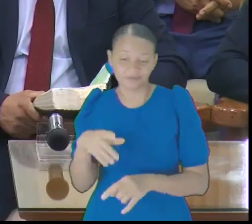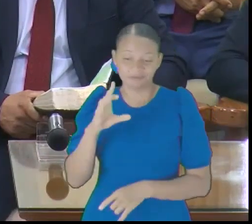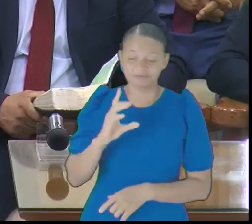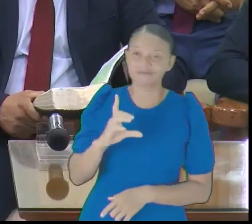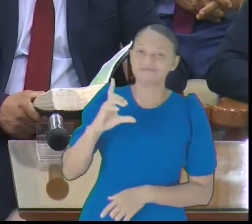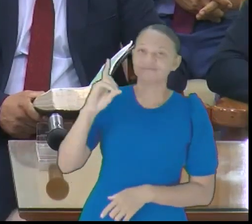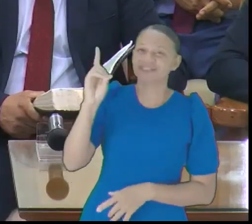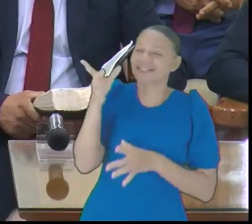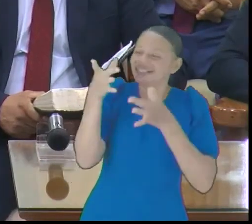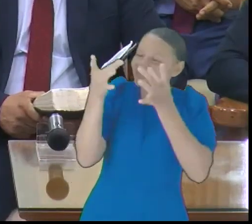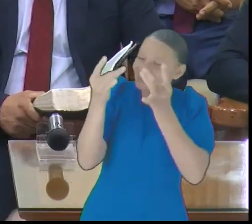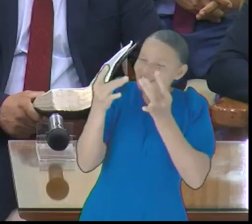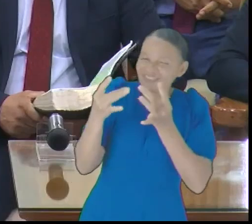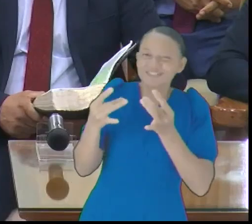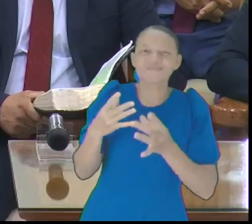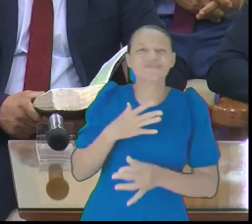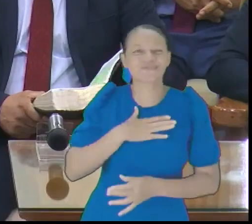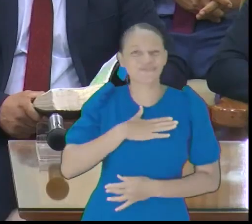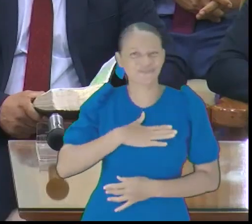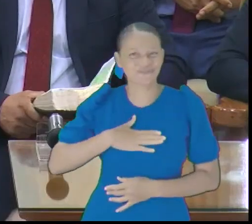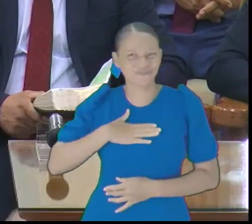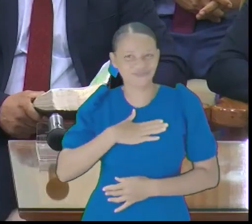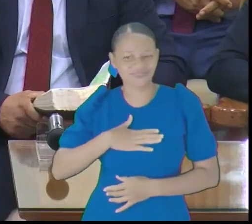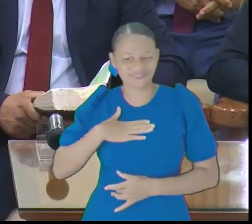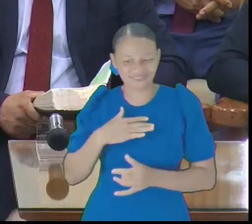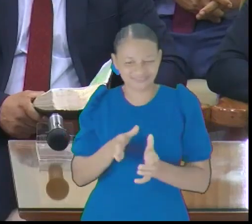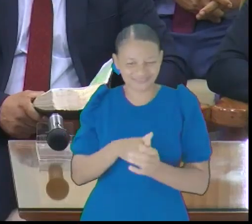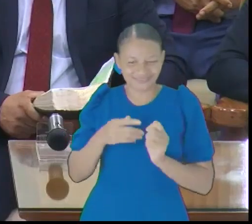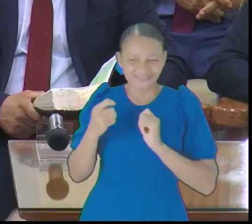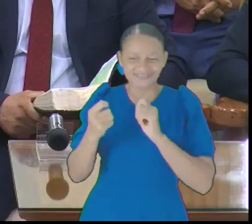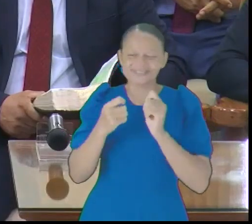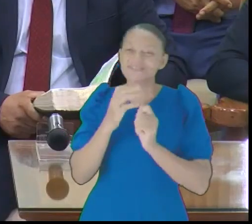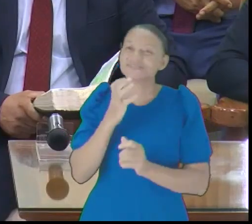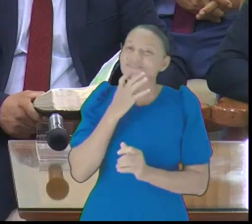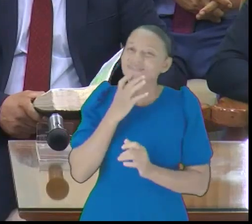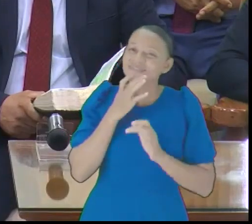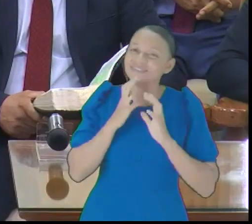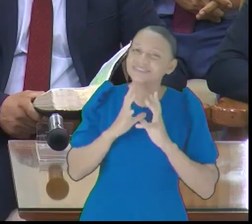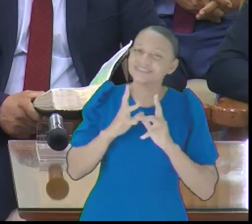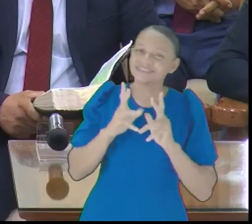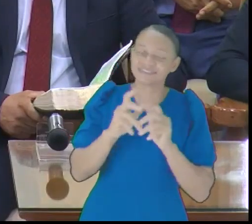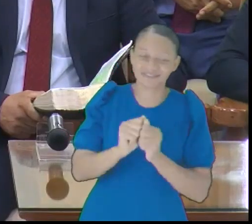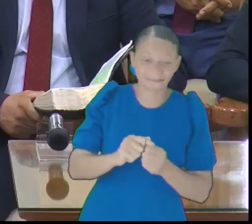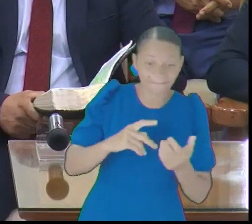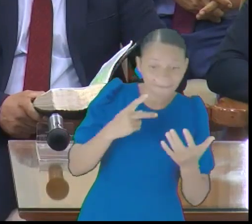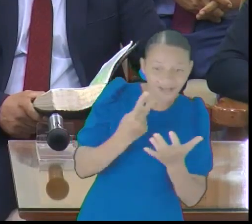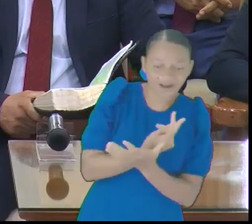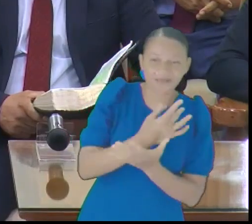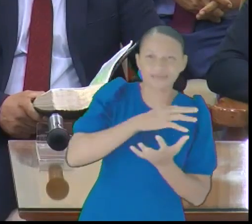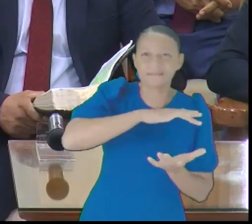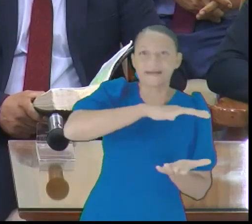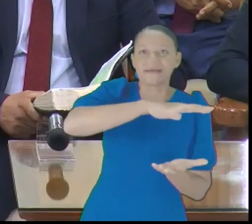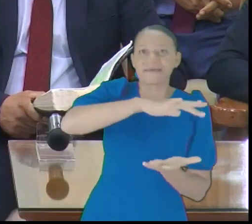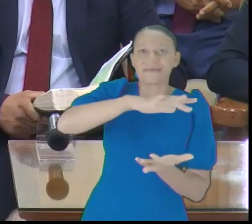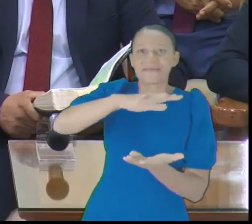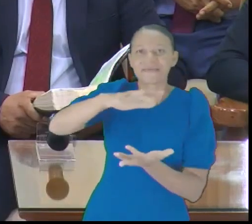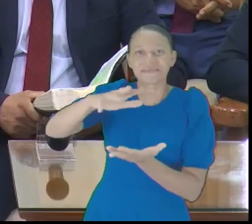Ele é detalhista. Aleluia. Ele conhece tudo o que acontece no